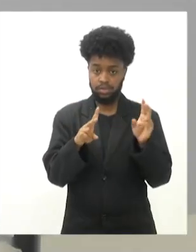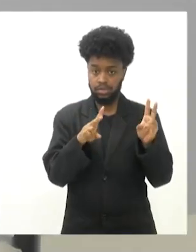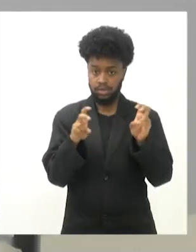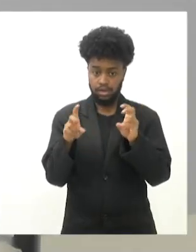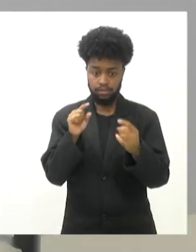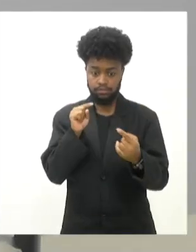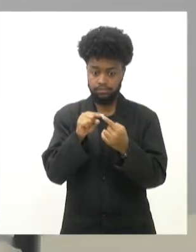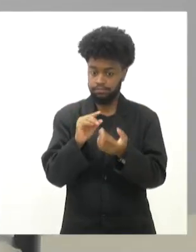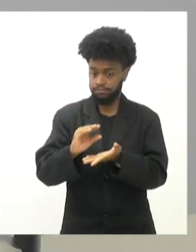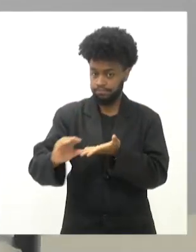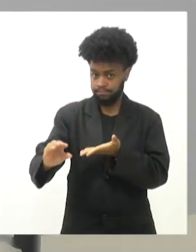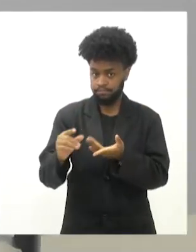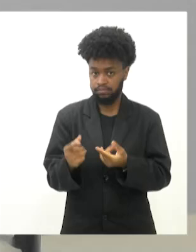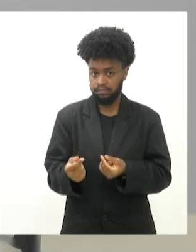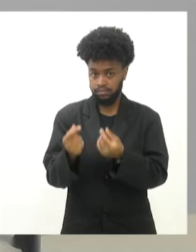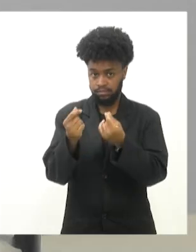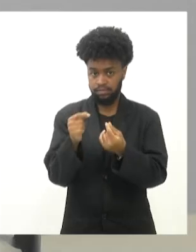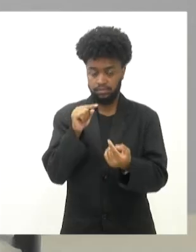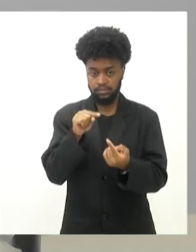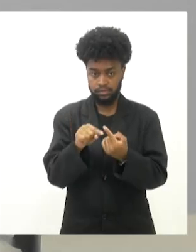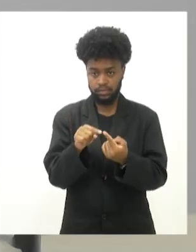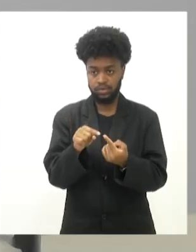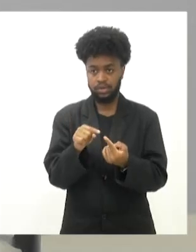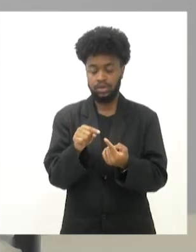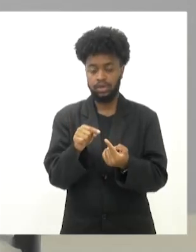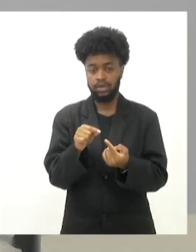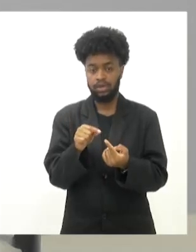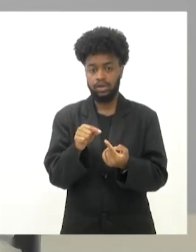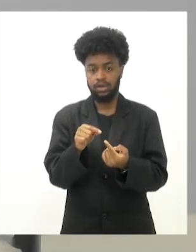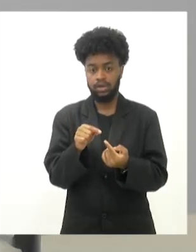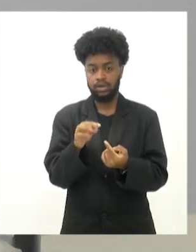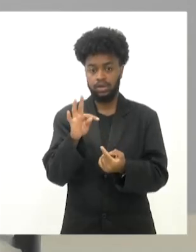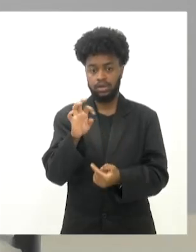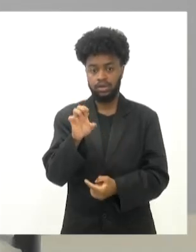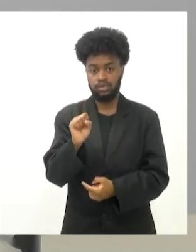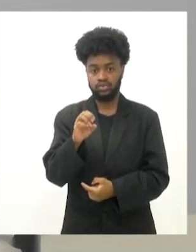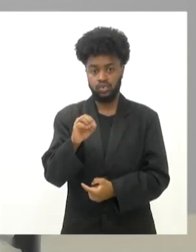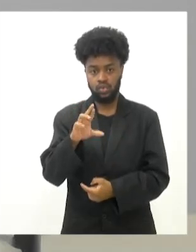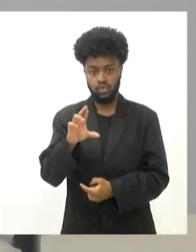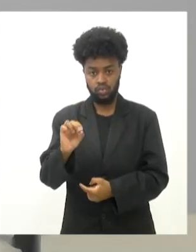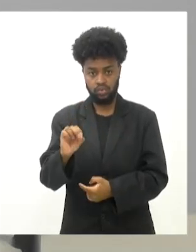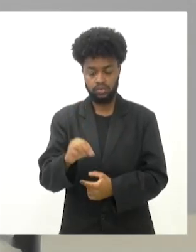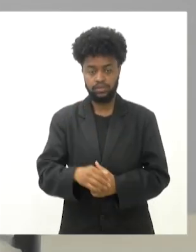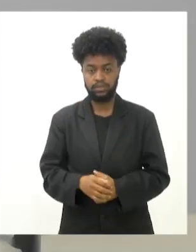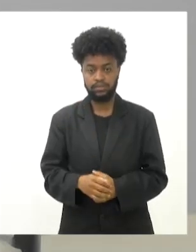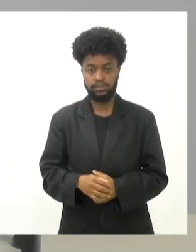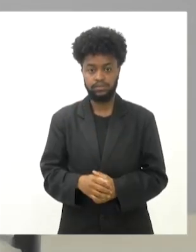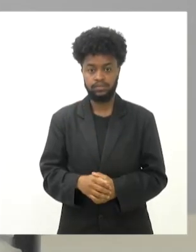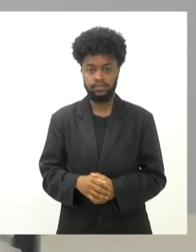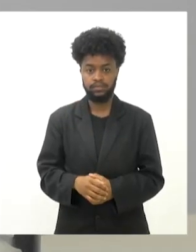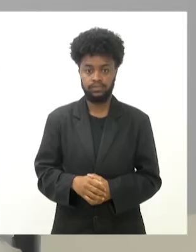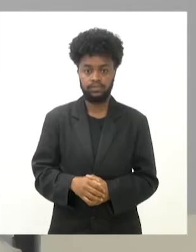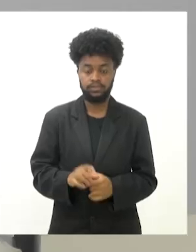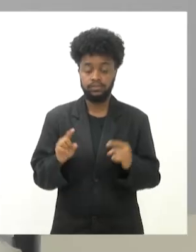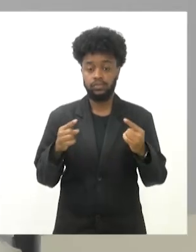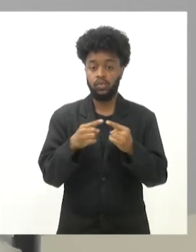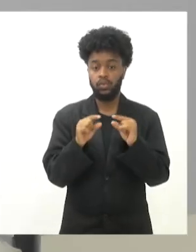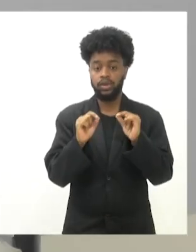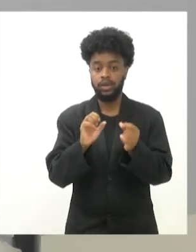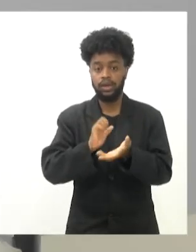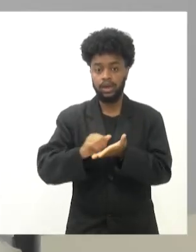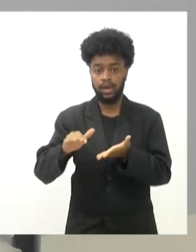recursos. Foi aportado, inclusive, da fonte do Tesouro para gastos junto